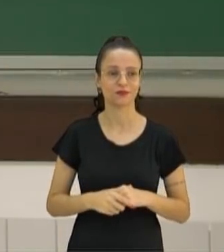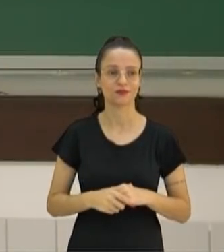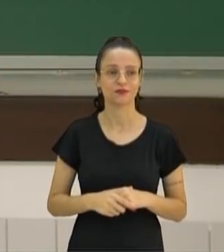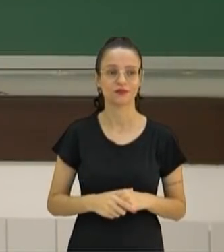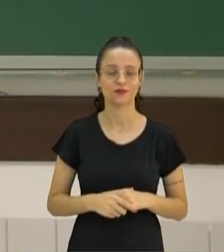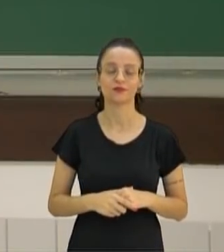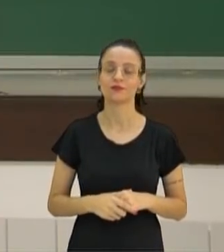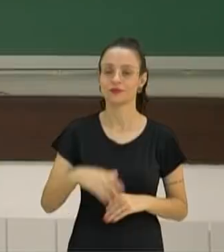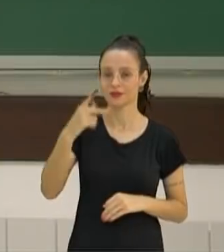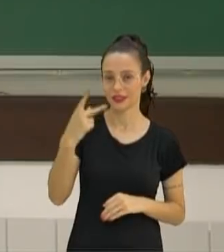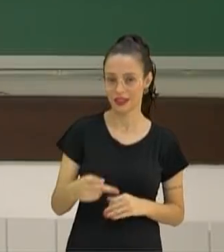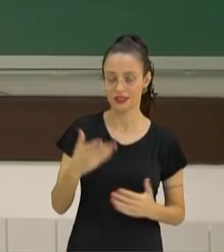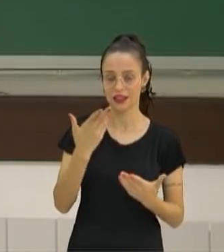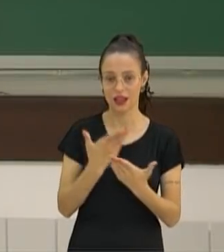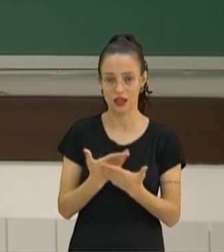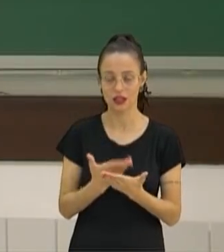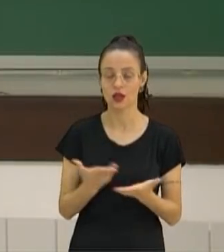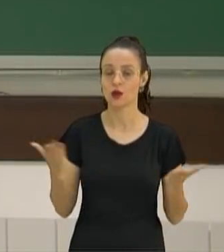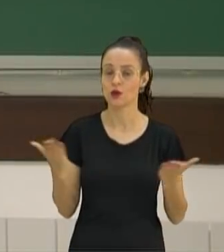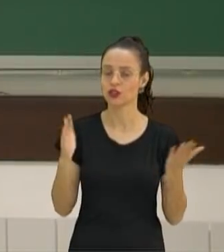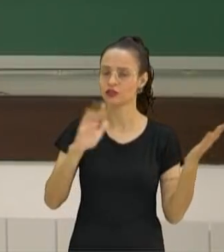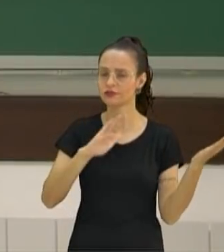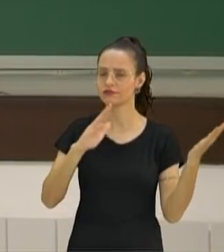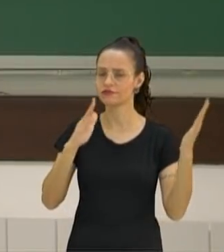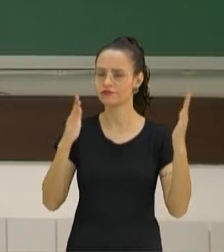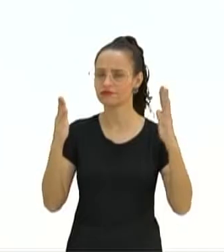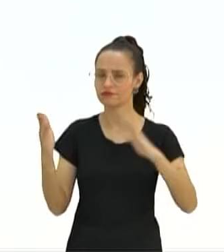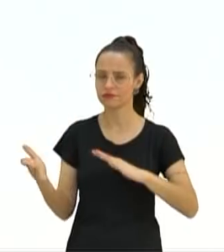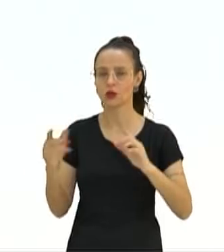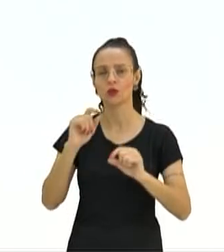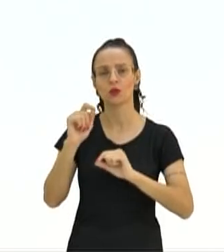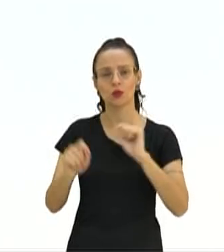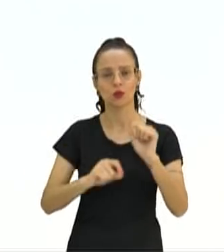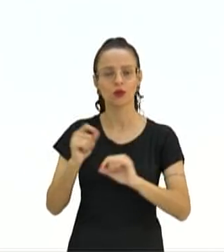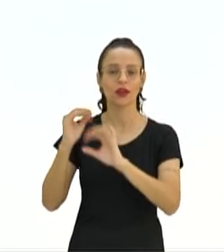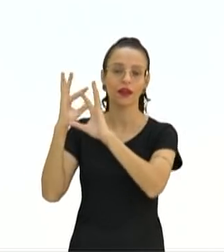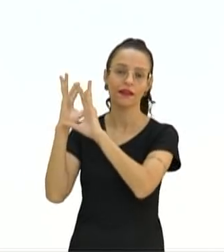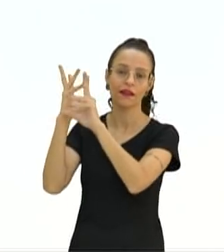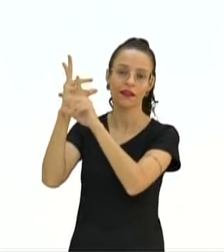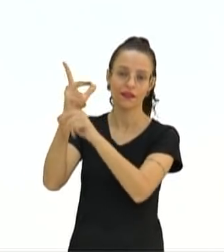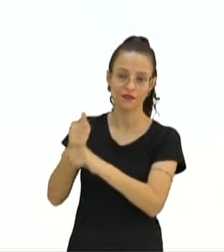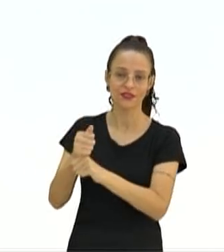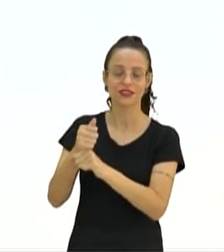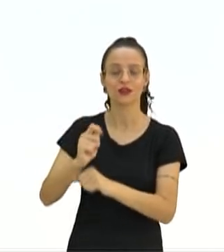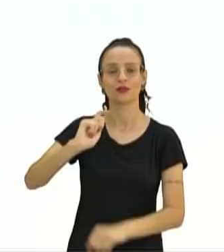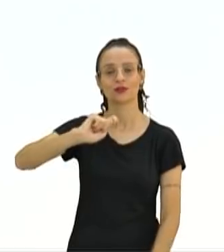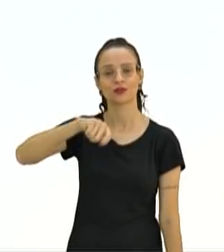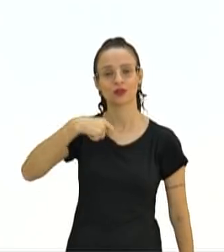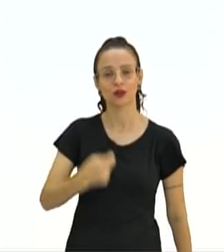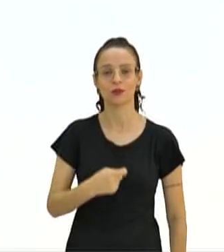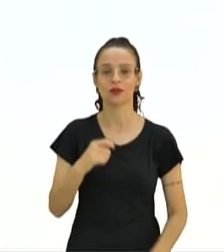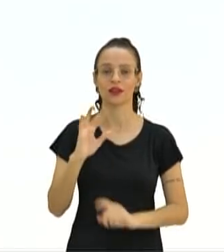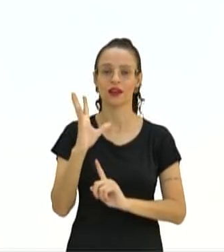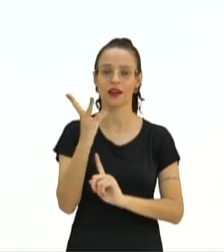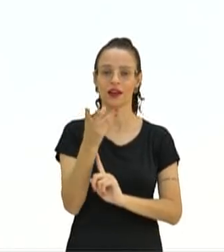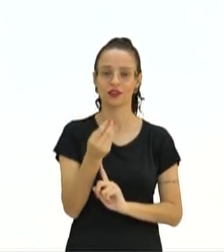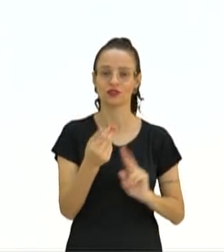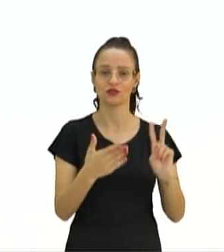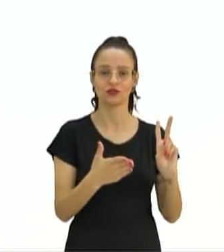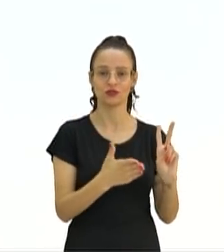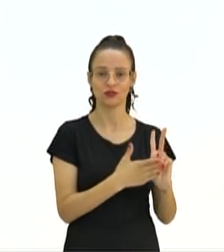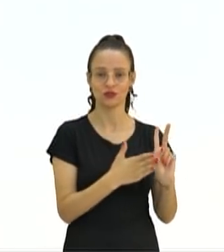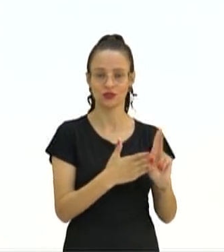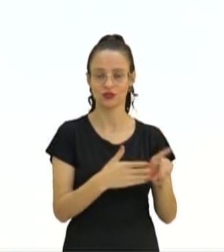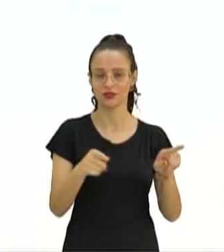Então, pessoal, na nossa aula de hoje a gente teve um nivelamento, que é uma revisão, né, da arte indígena e